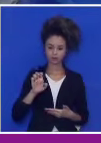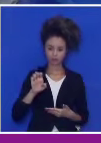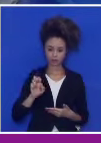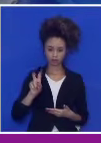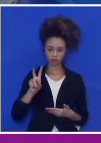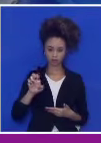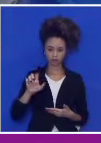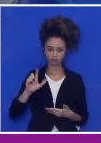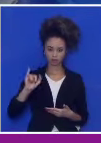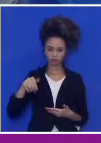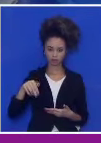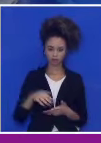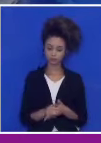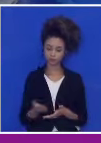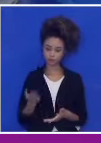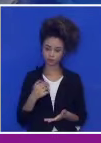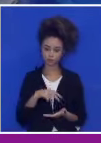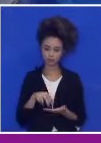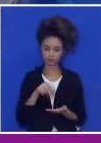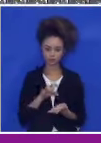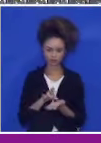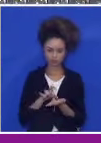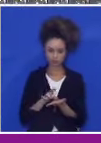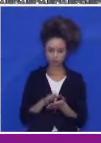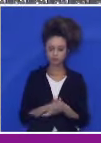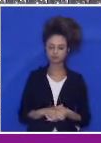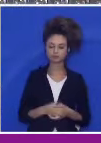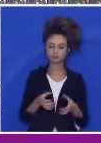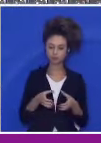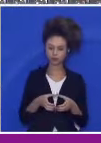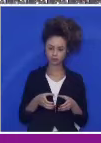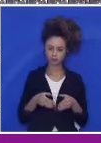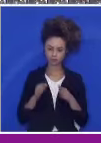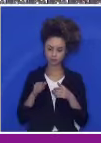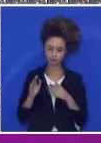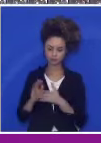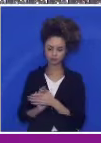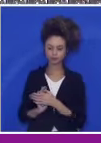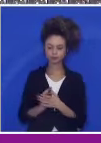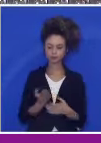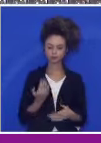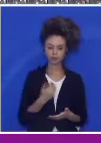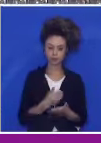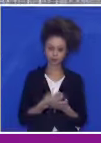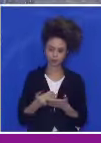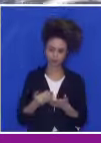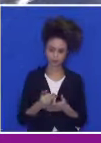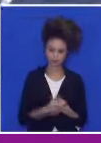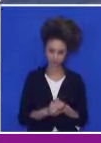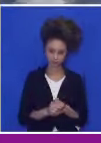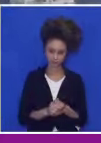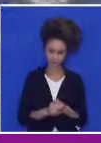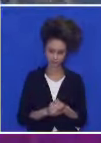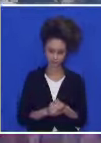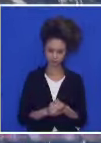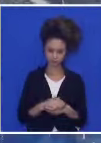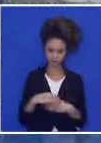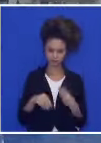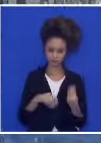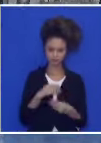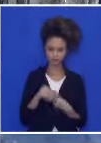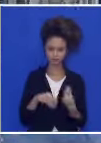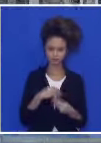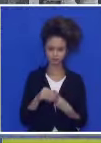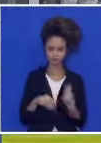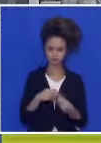Vamos ao sorteio da Loto Fácil. Preparados? Bolas posicionadas? Vamos começar. Valendo.